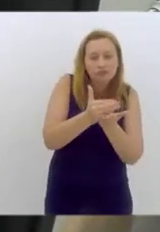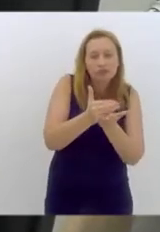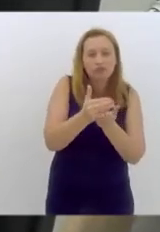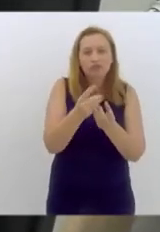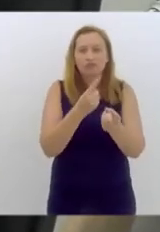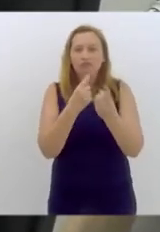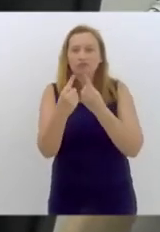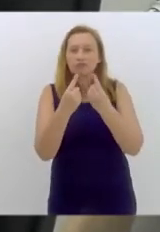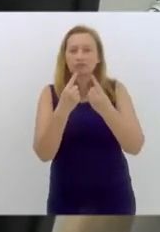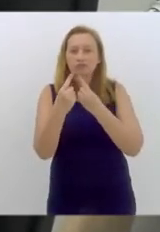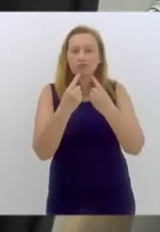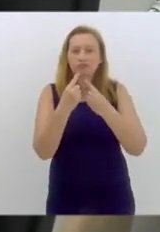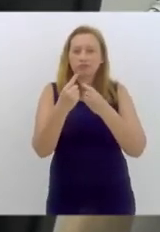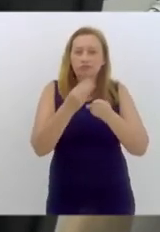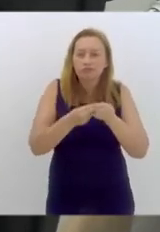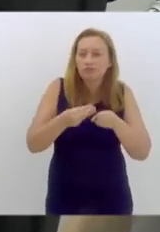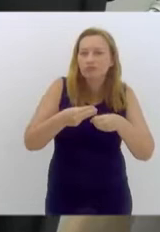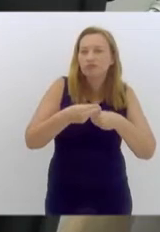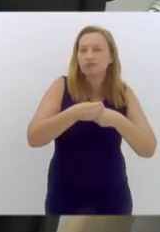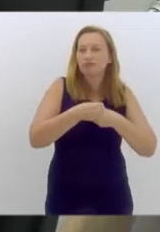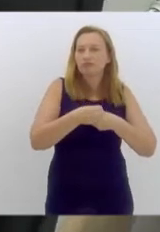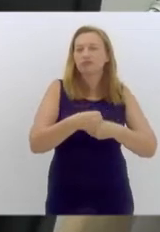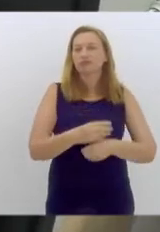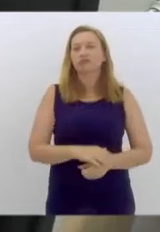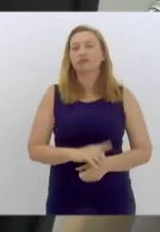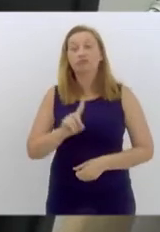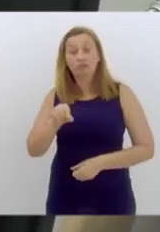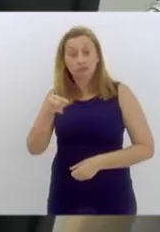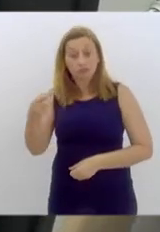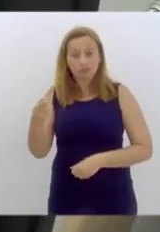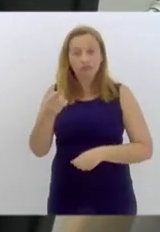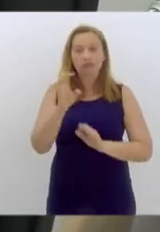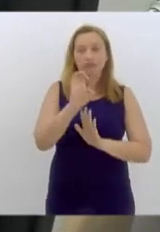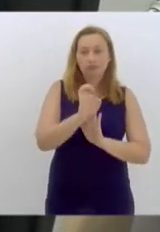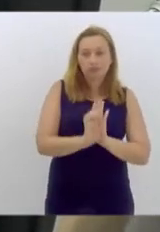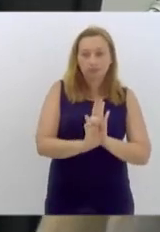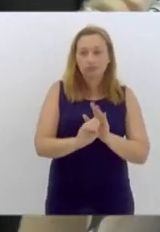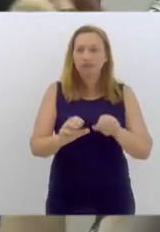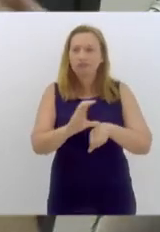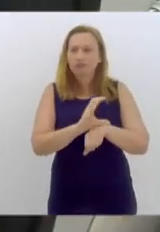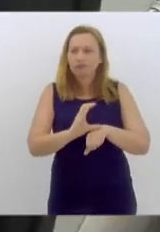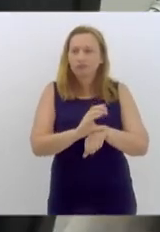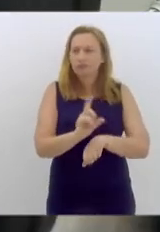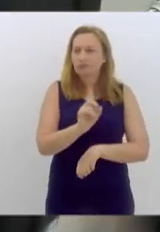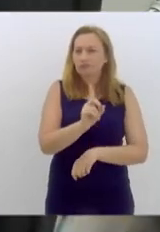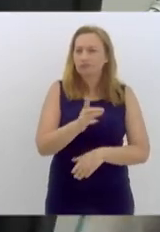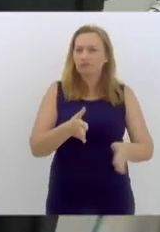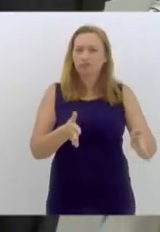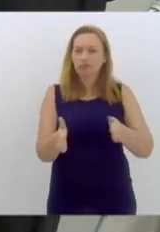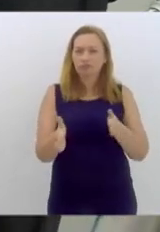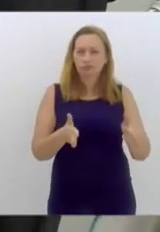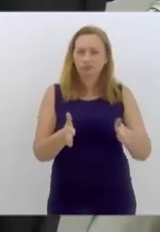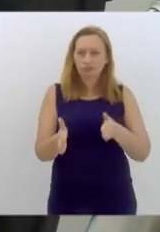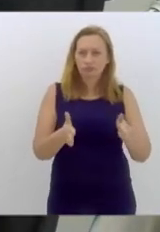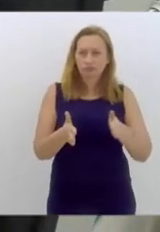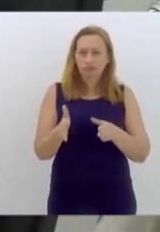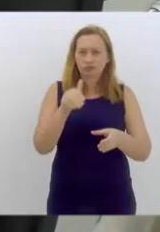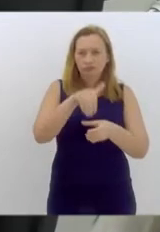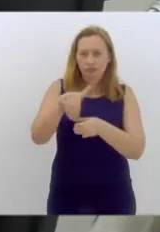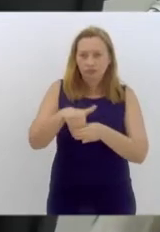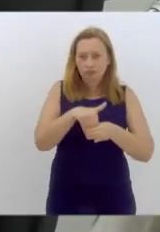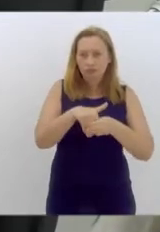com os municípios logo após a emenda constitucional, e não no período